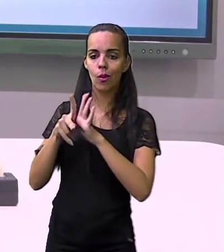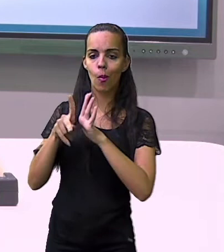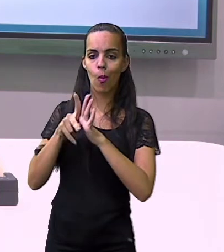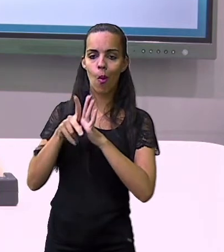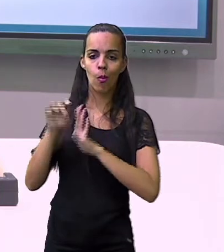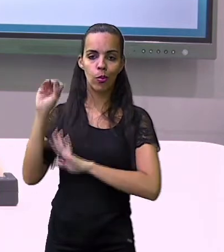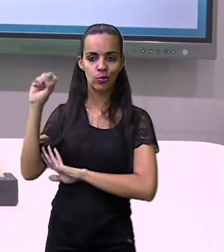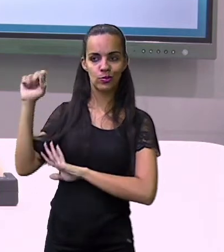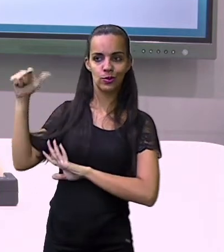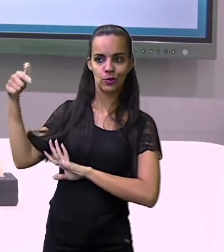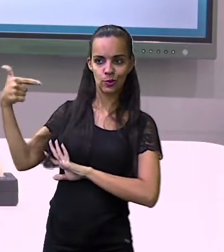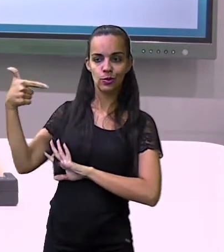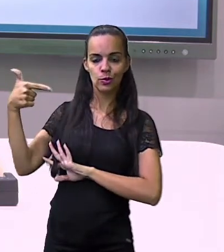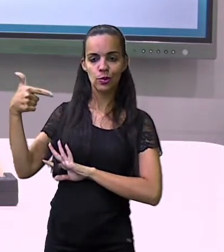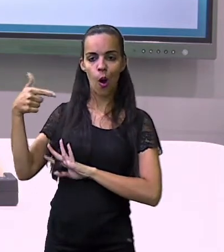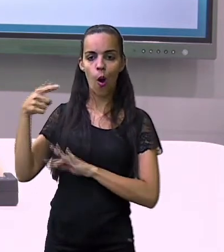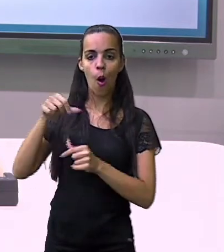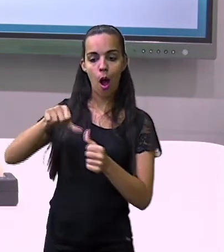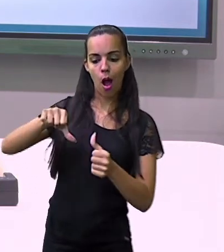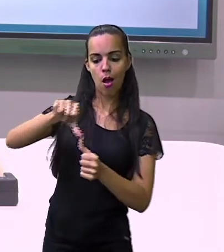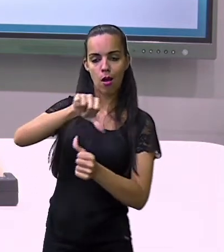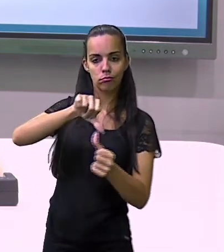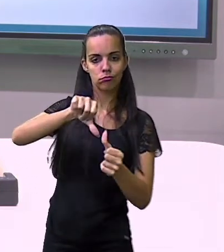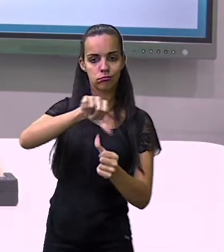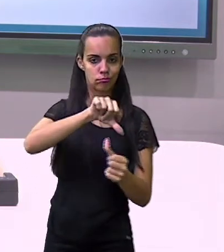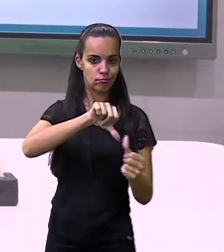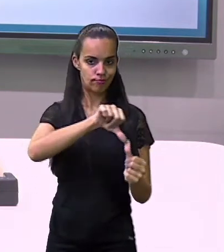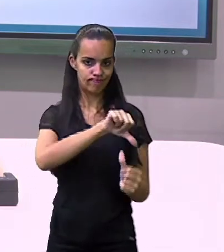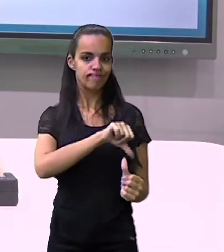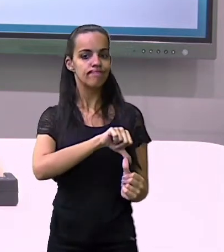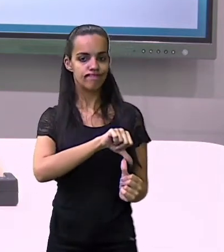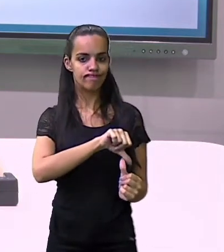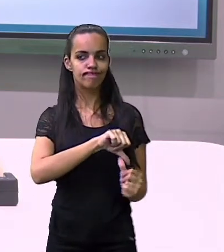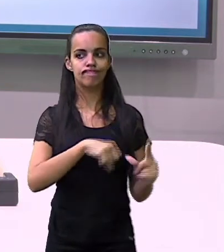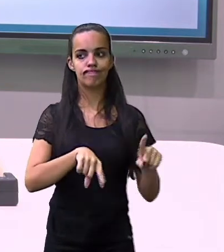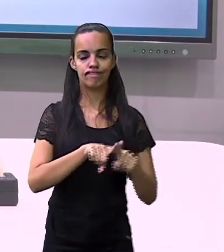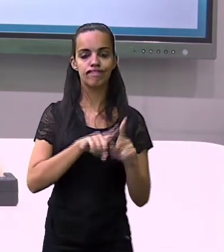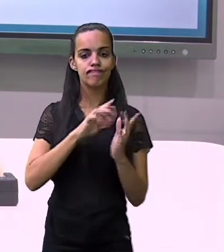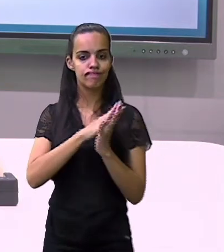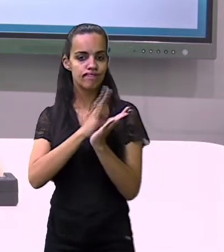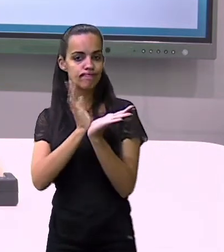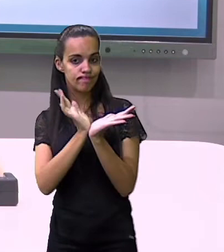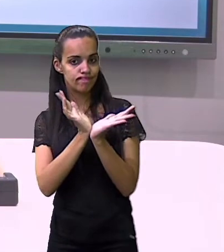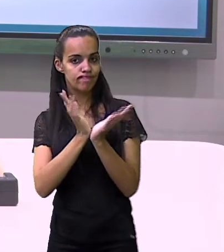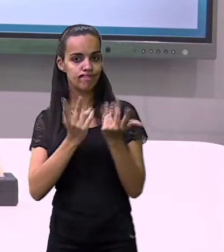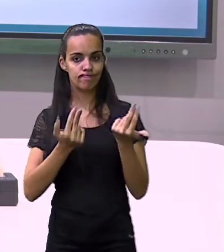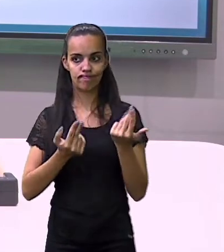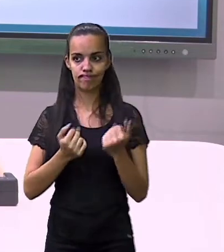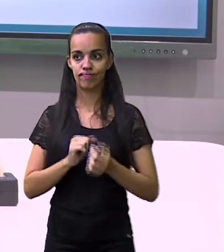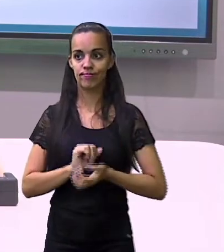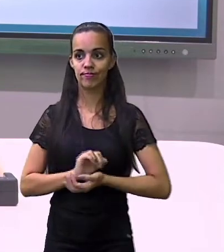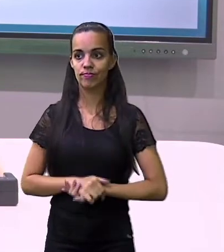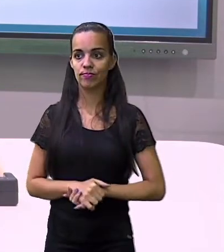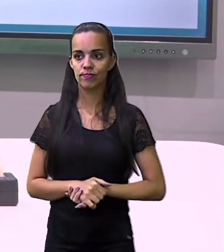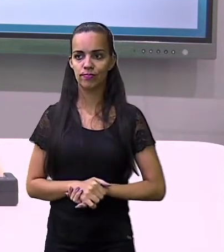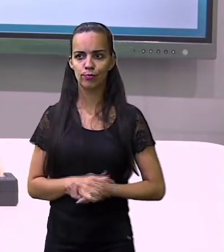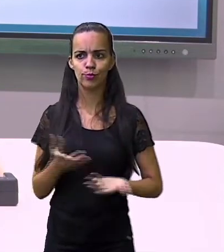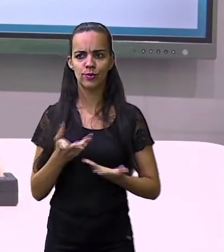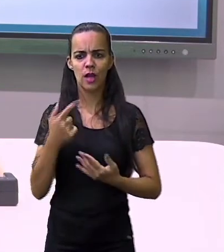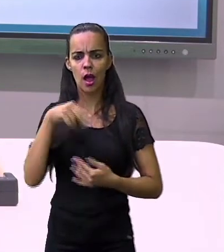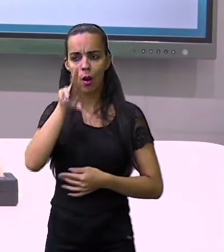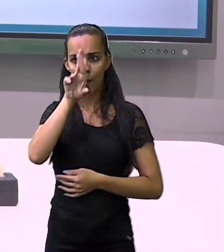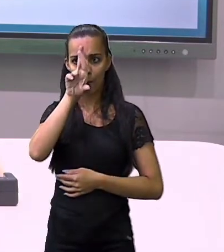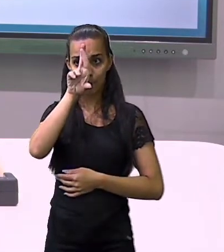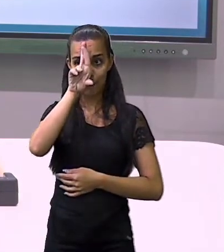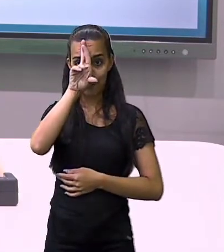o corpo ele é opaco, a luz não passa pelos nossos corpos. Aqui nós temos a sombra. Ao